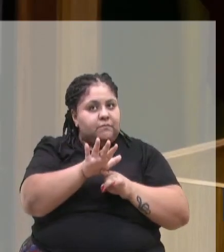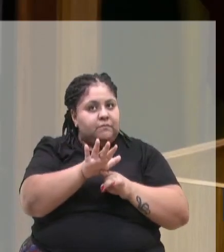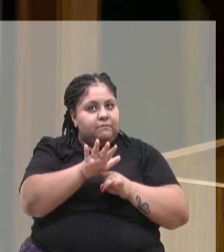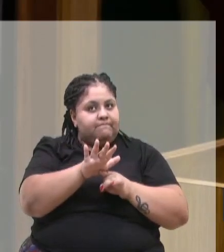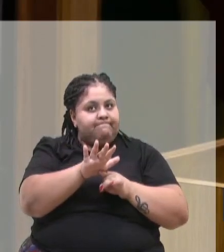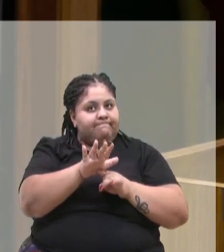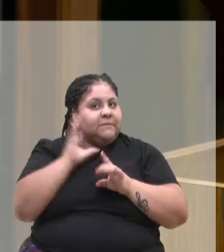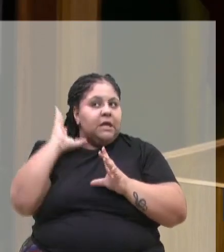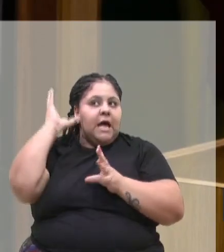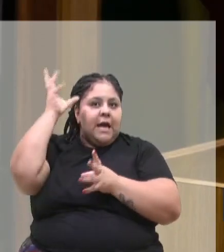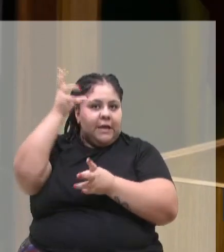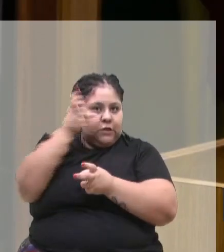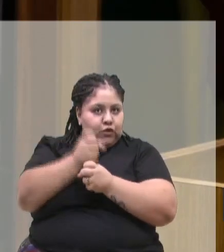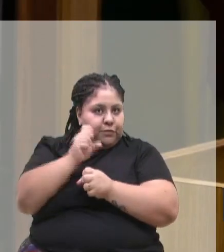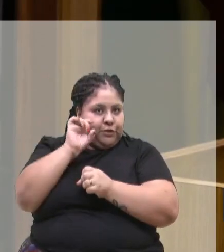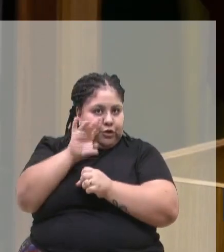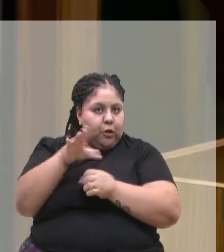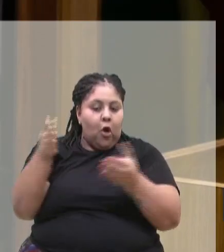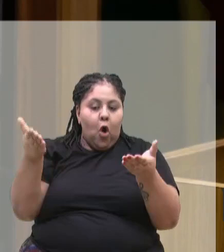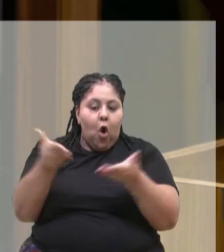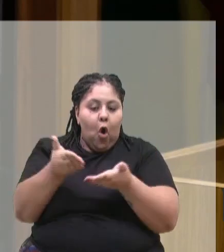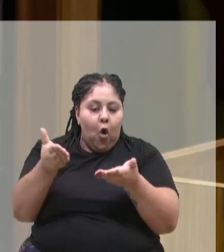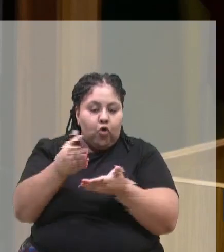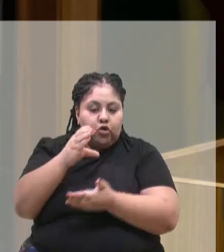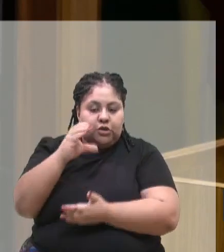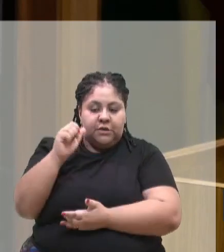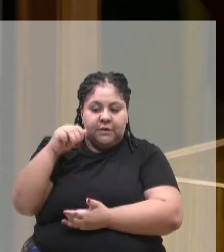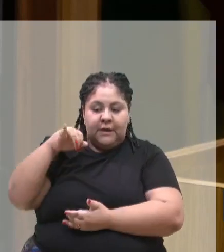da ópera é que hoje a Camila tem